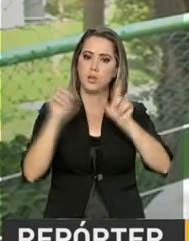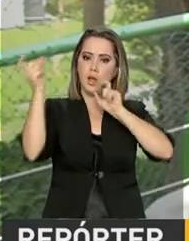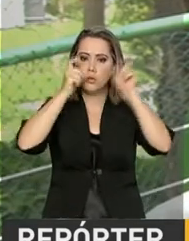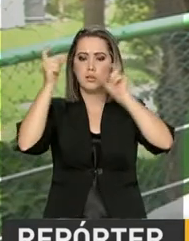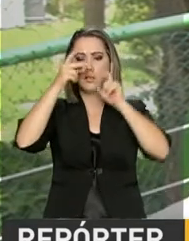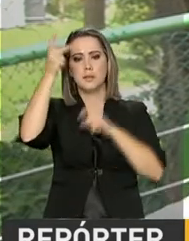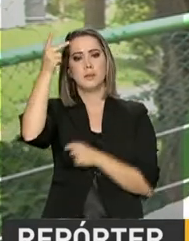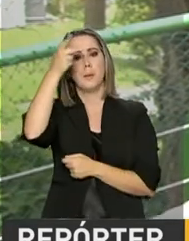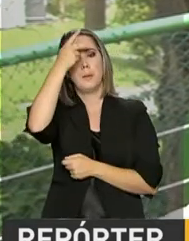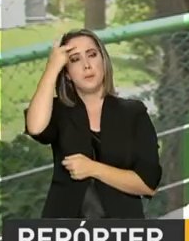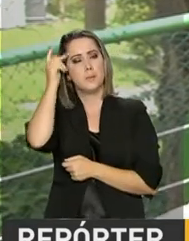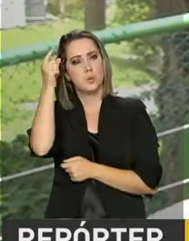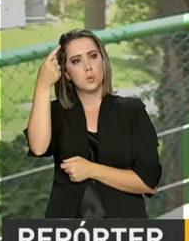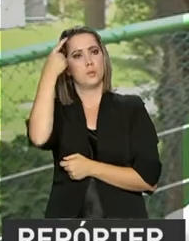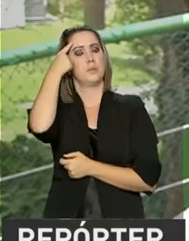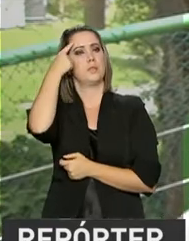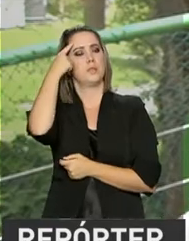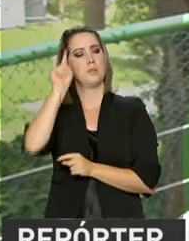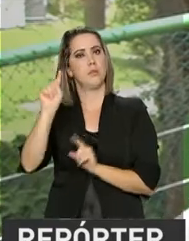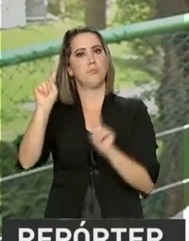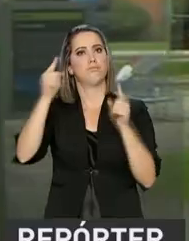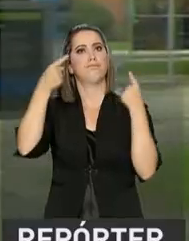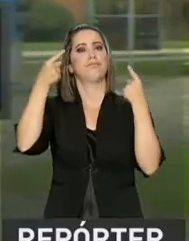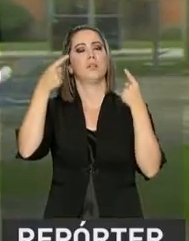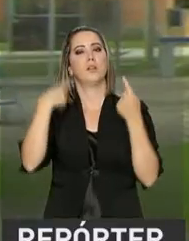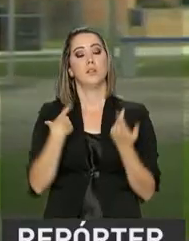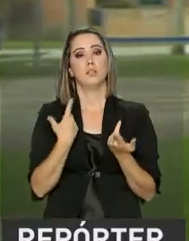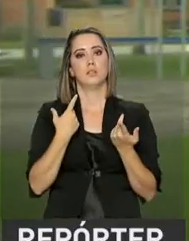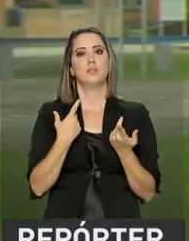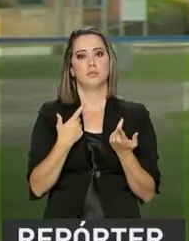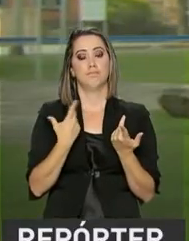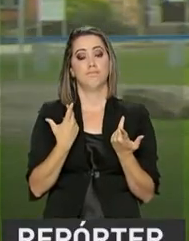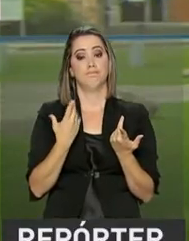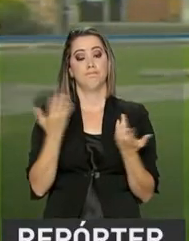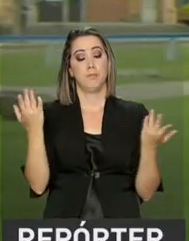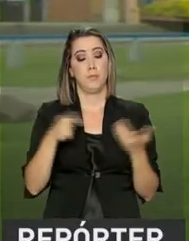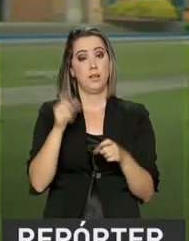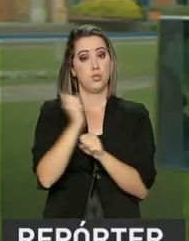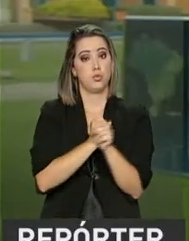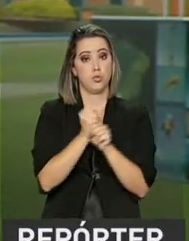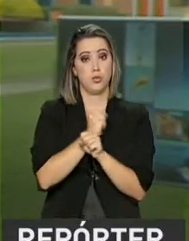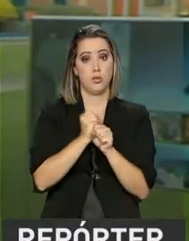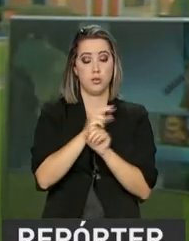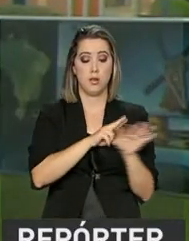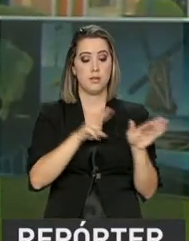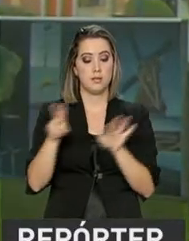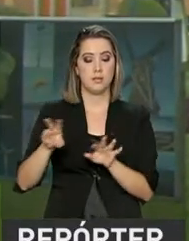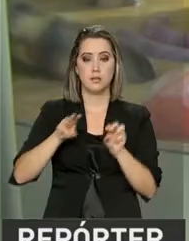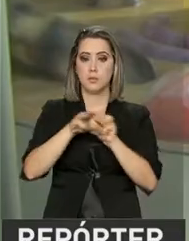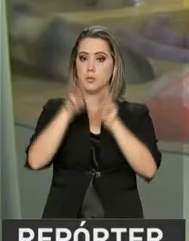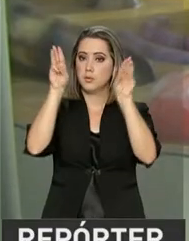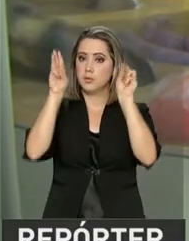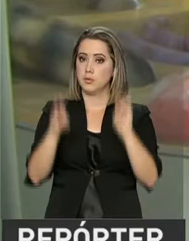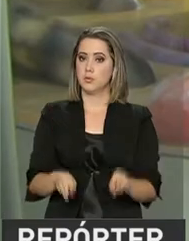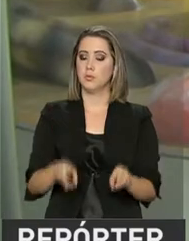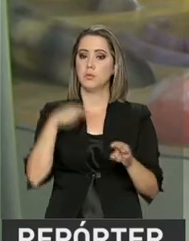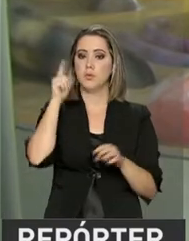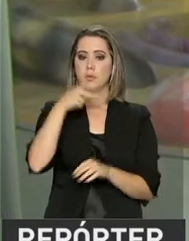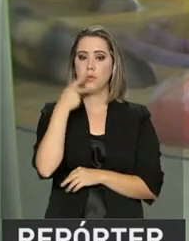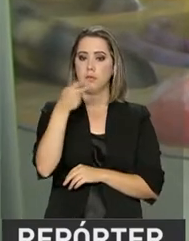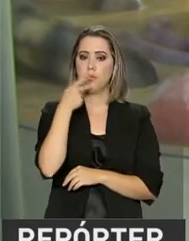alguns pensamentos dogmatizadores que existem hoje em dia. Este ano, o desafio da Semana Nacional do Museu é dizer